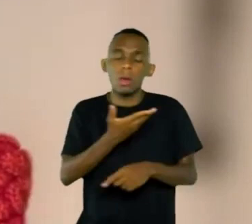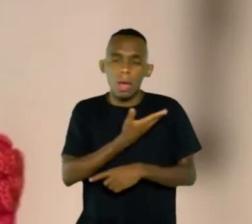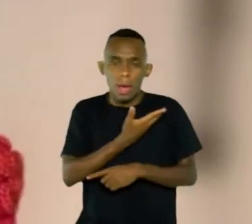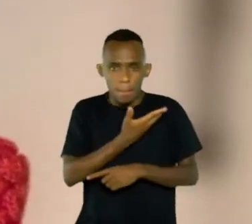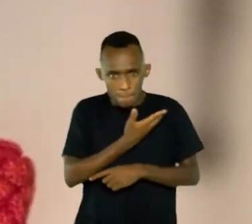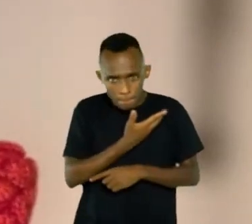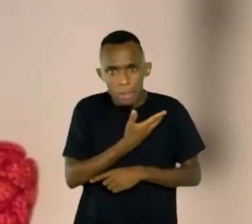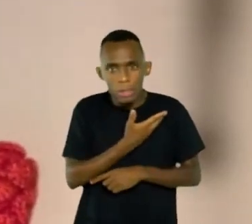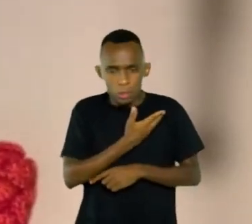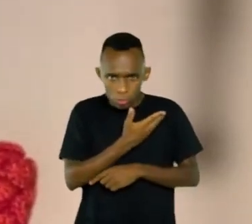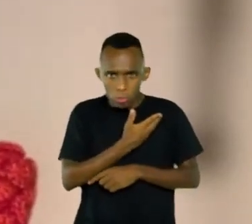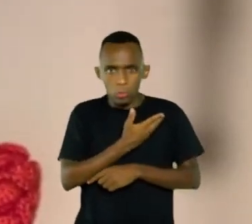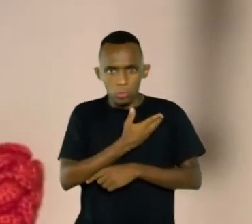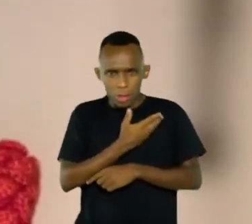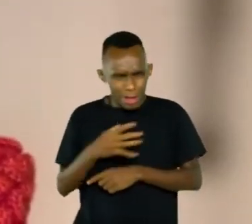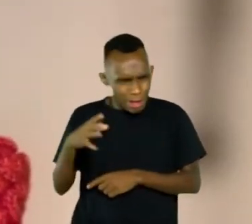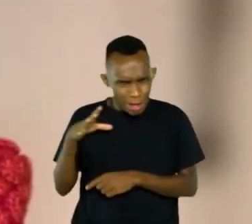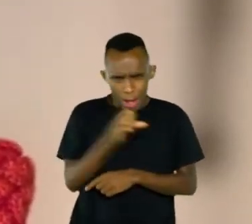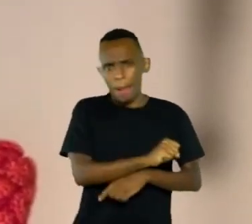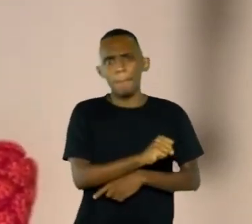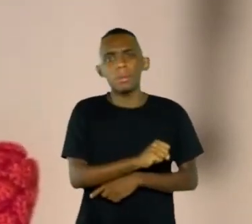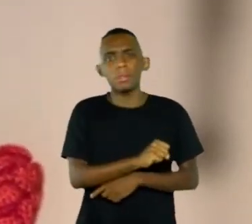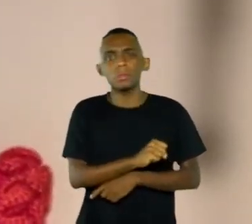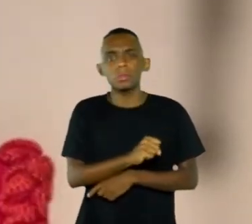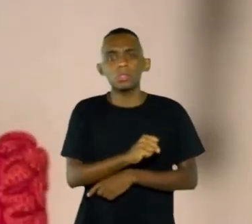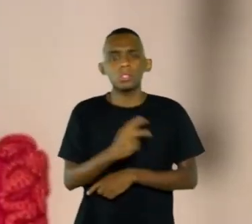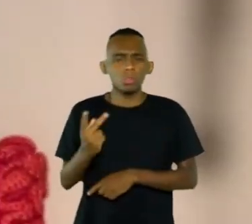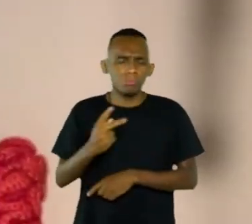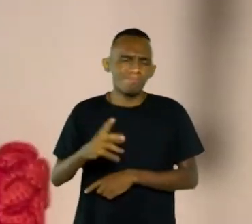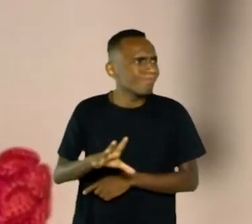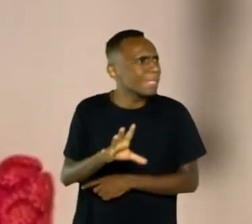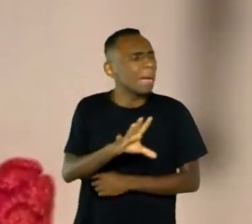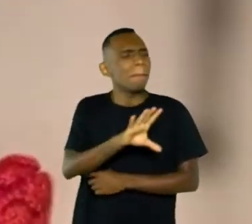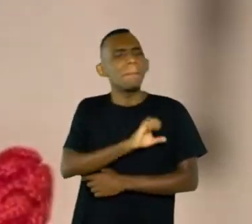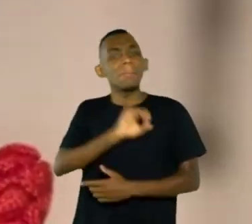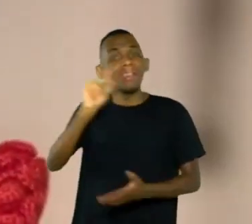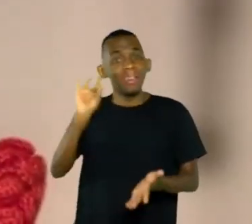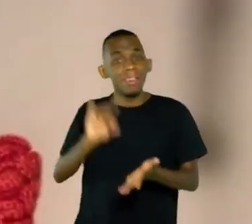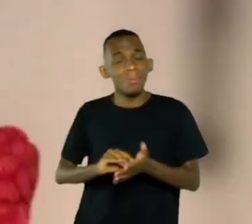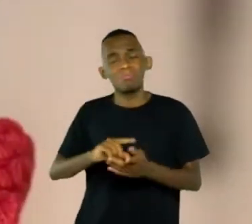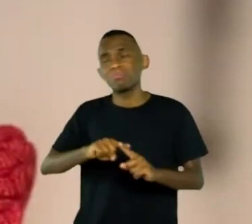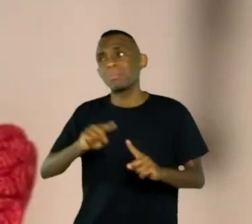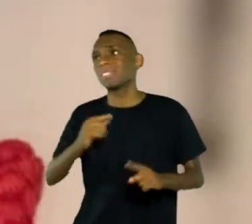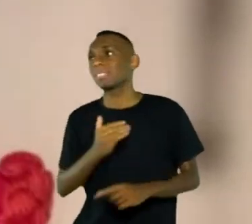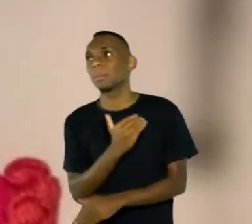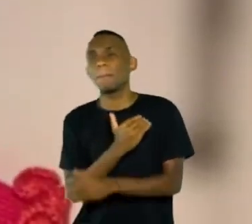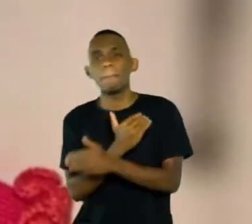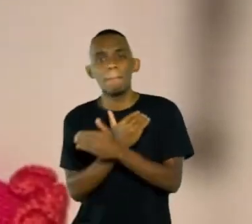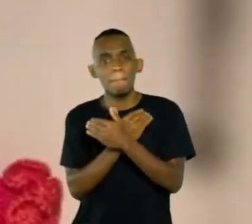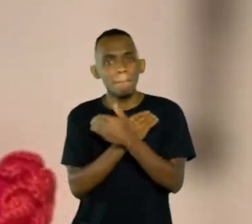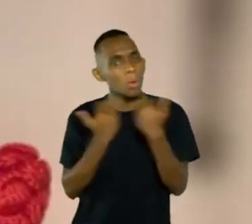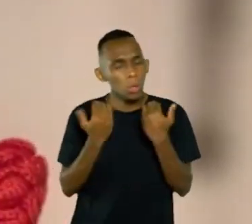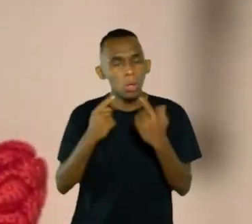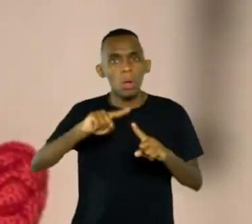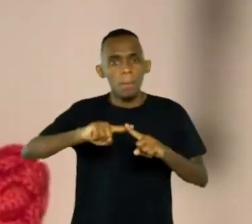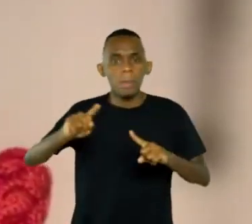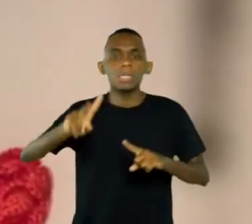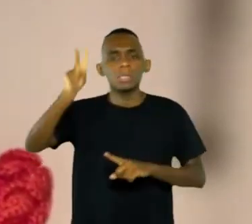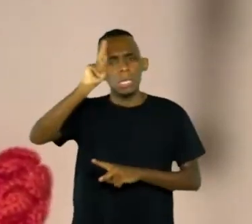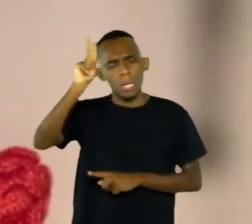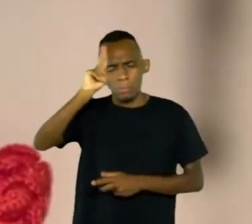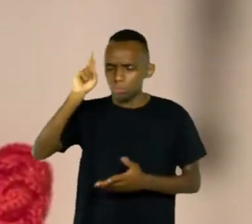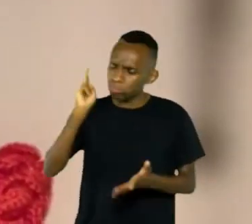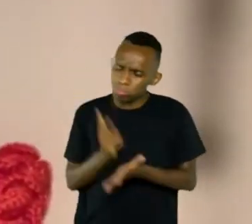super amigo em muito pouco tempo, nos amamos profundamente, e ele se foi, né, mas ficou para sempre. Então, tenho